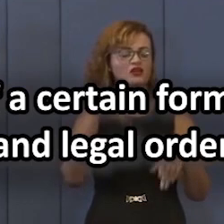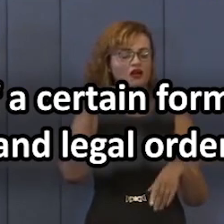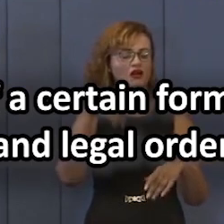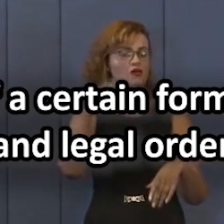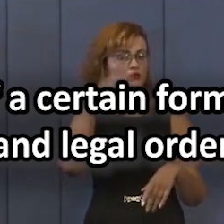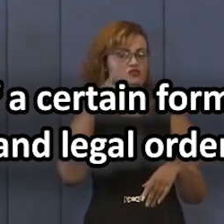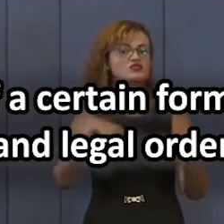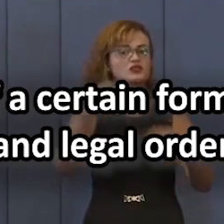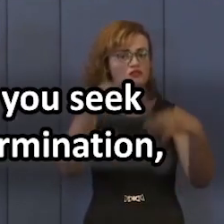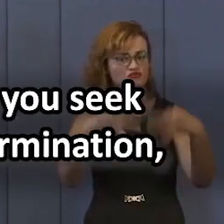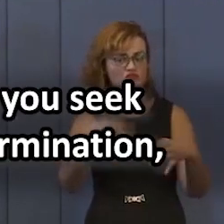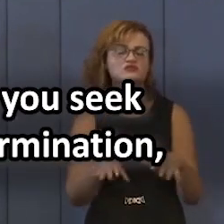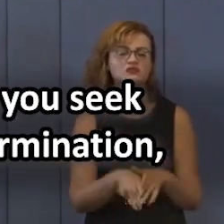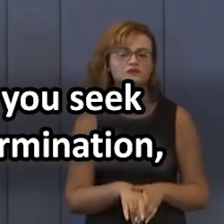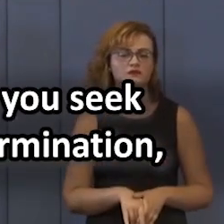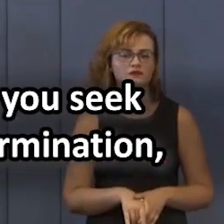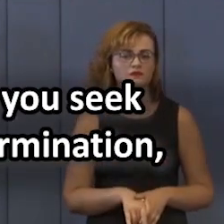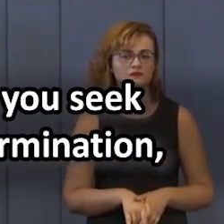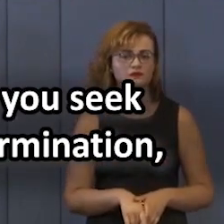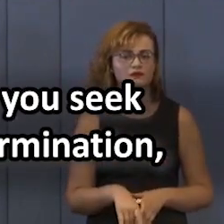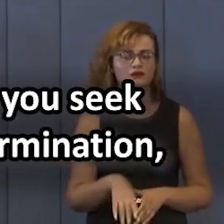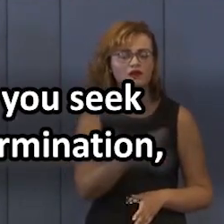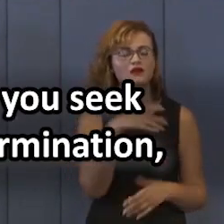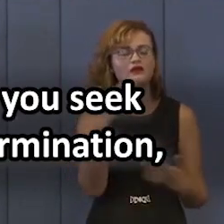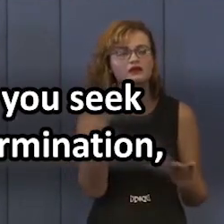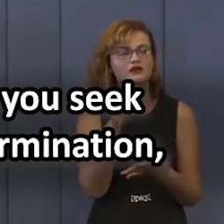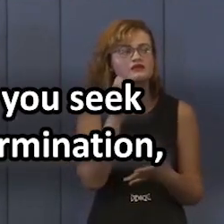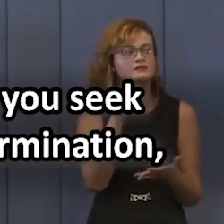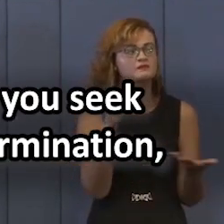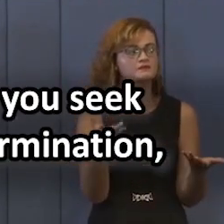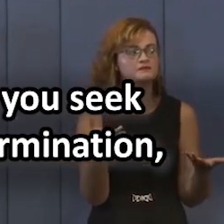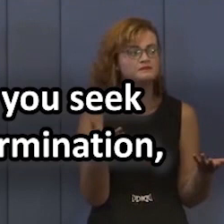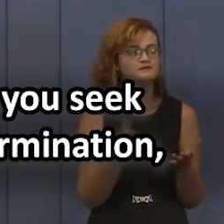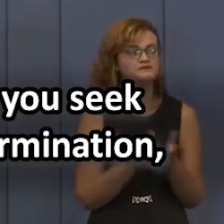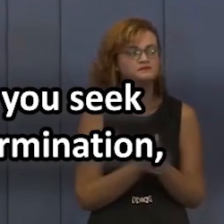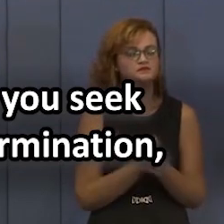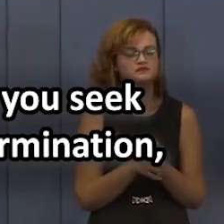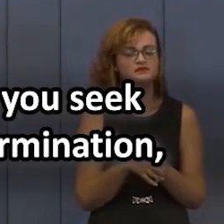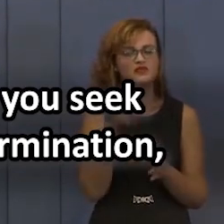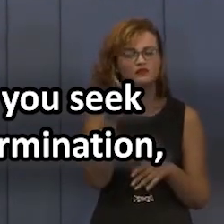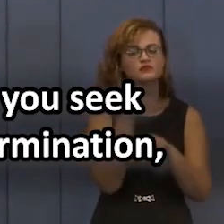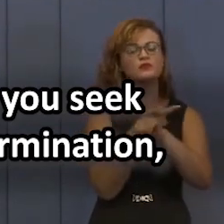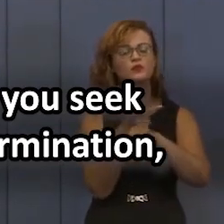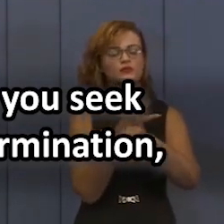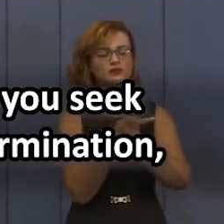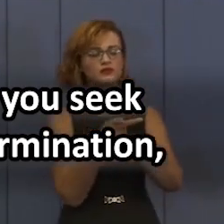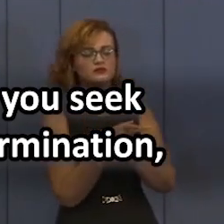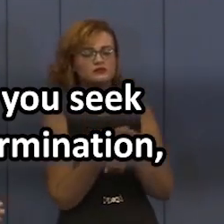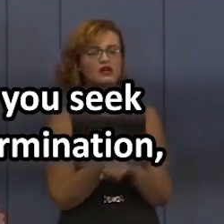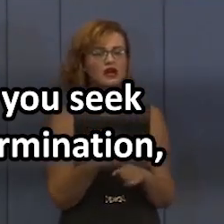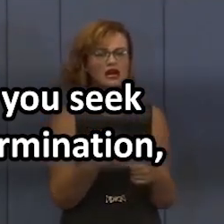político-jurídica. E respeitando essa ordem político-jurídica, em que você há em que